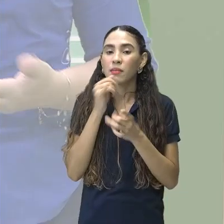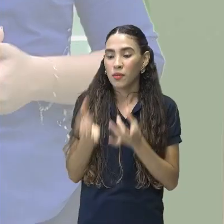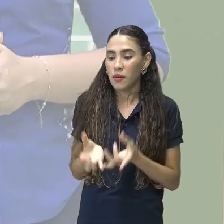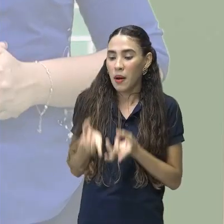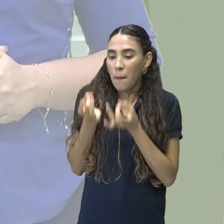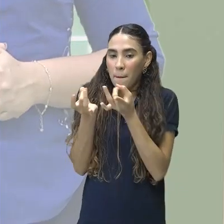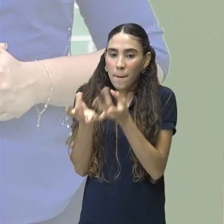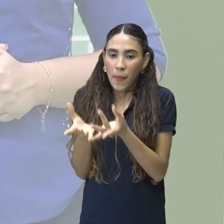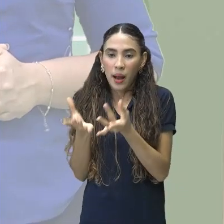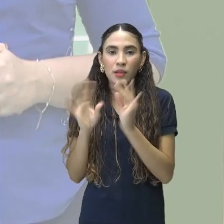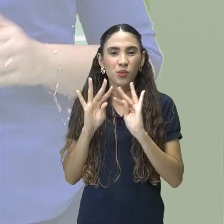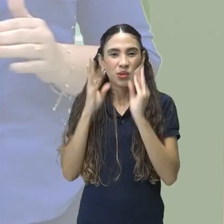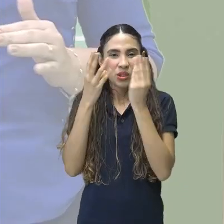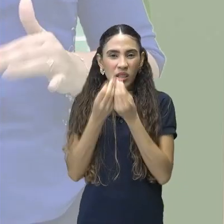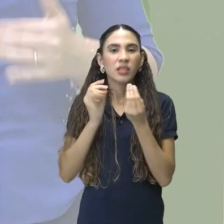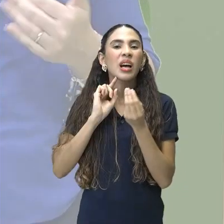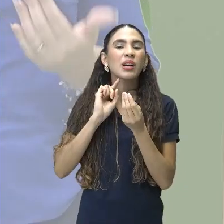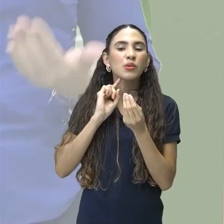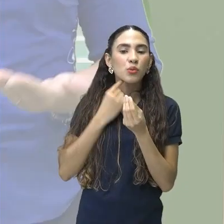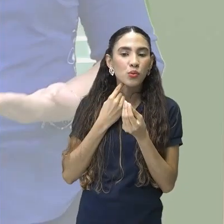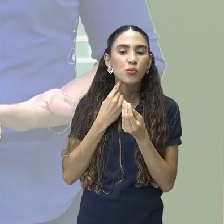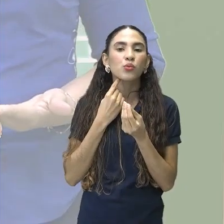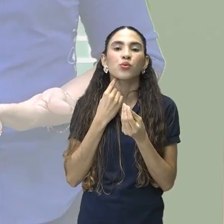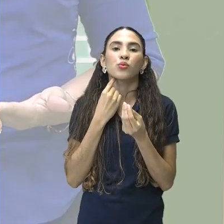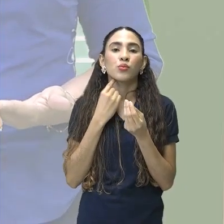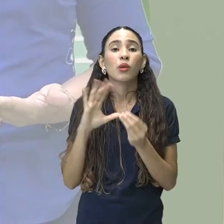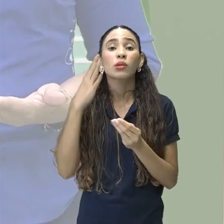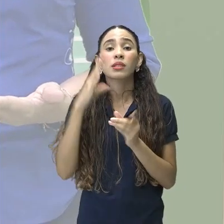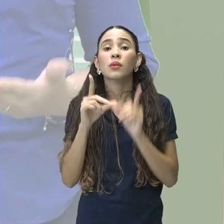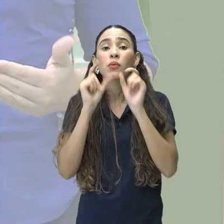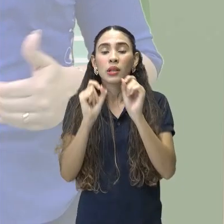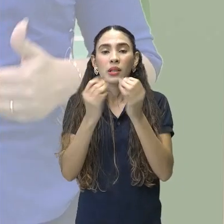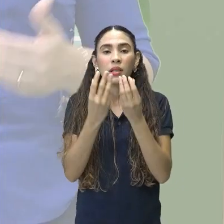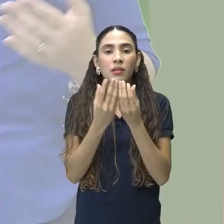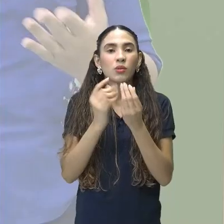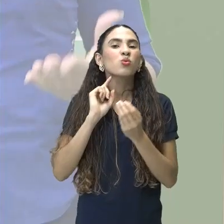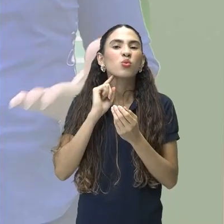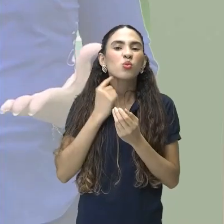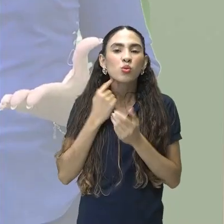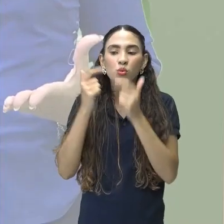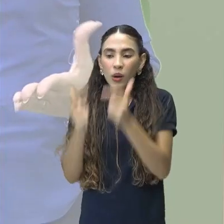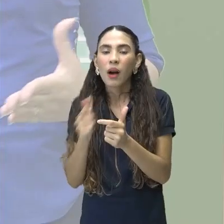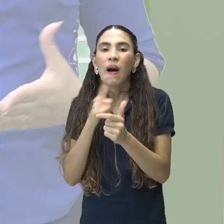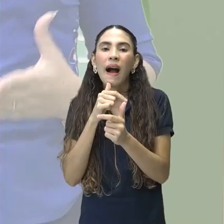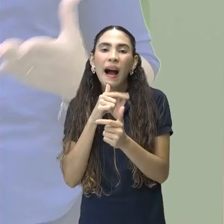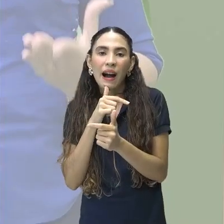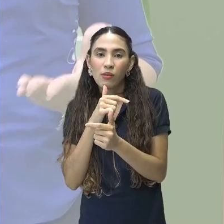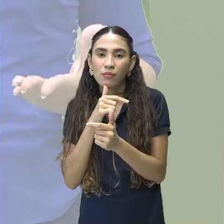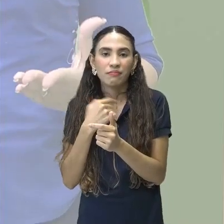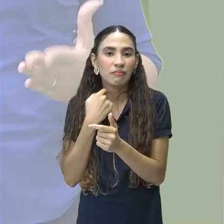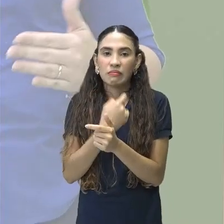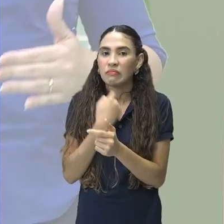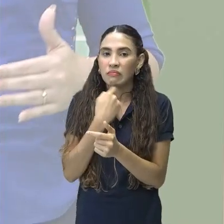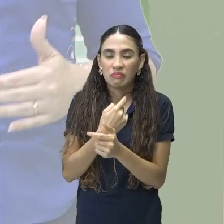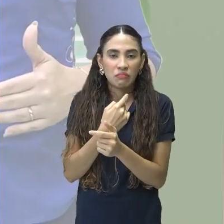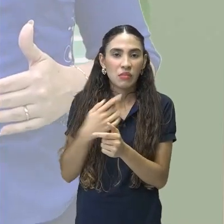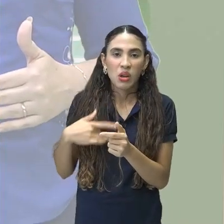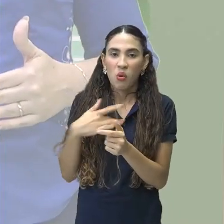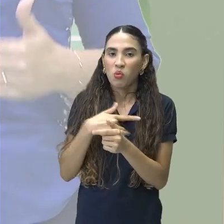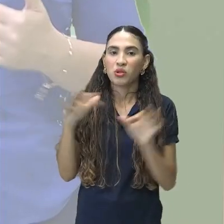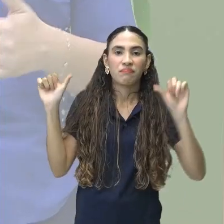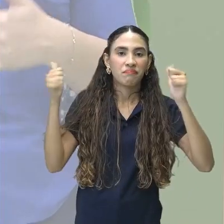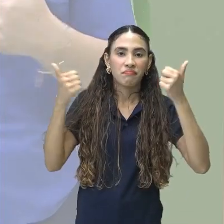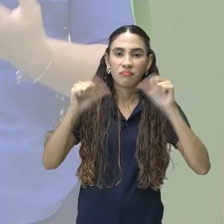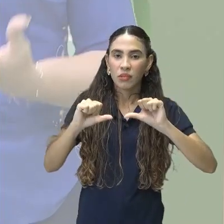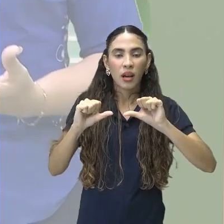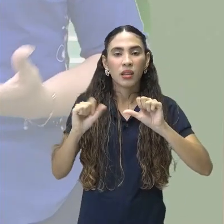despejou, né, resíduos e chegou a poluir aquele ambiente de uma maneira que a água ali não está mais potável e nem mesmo